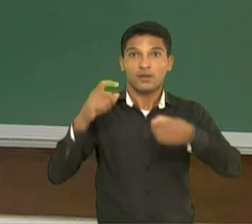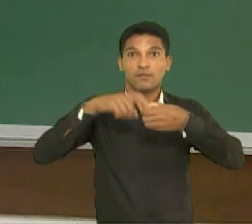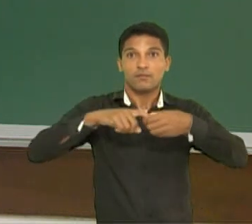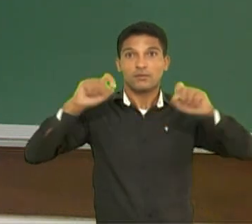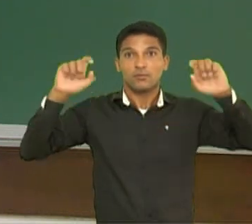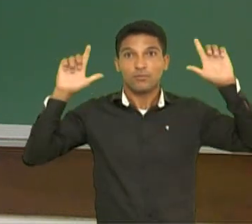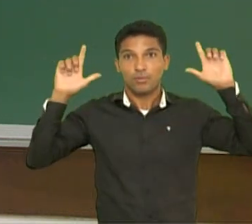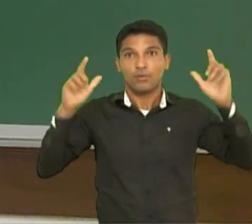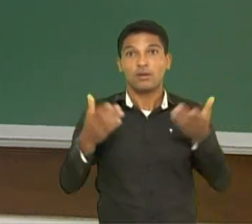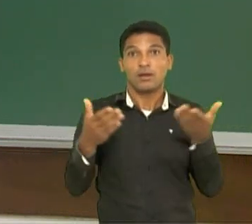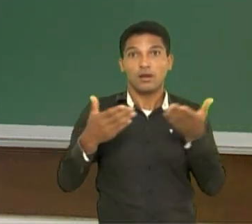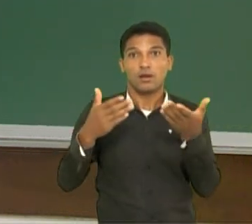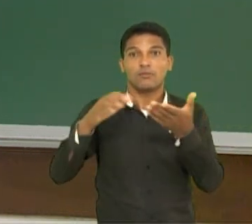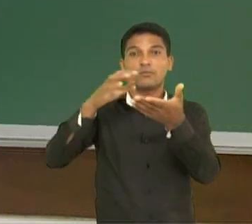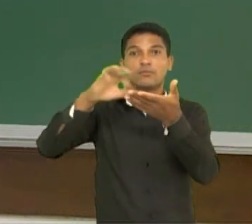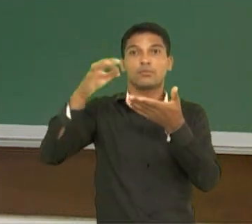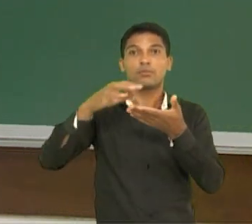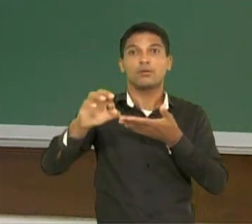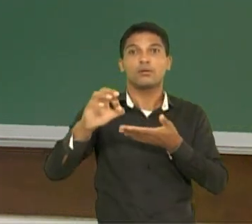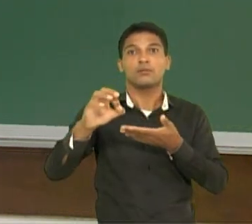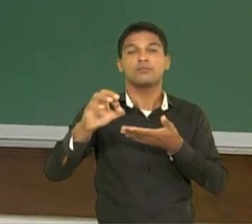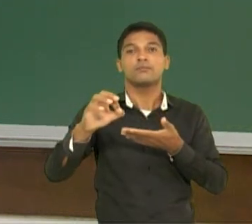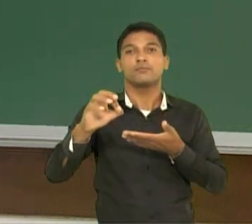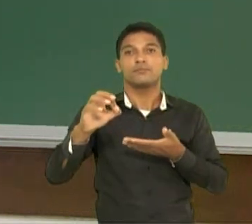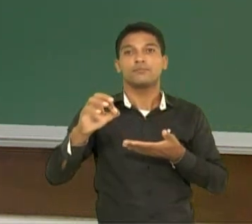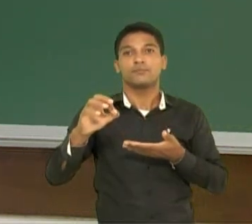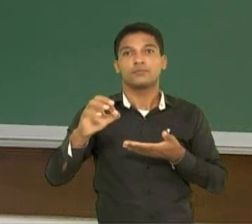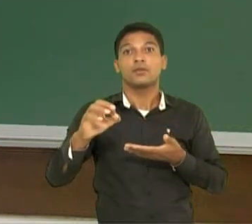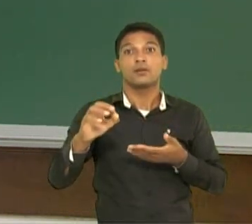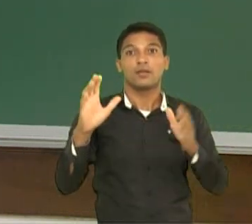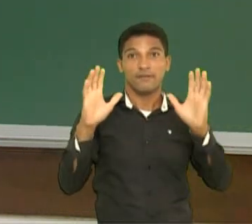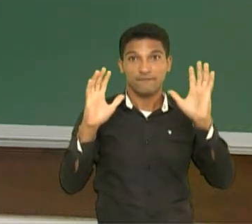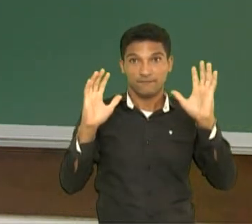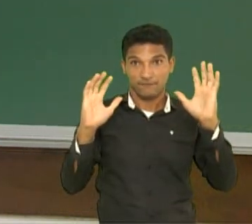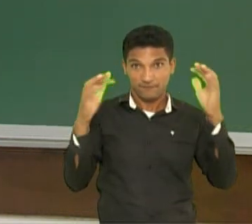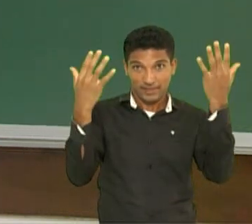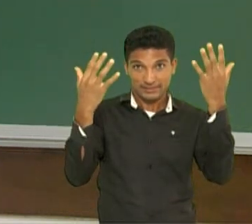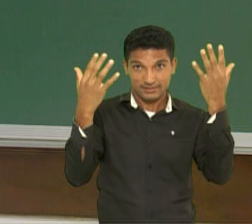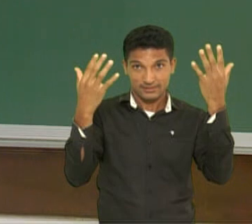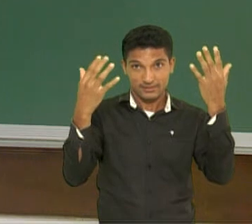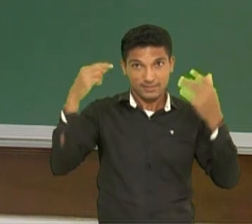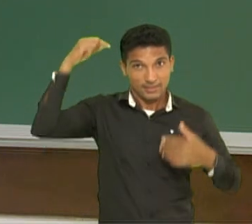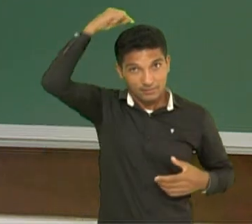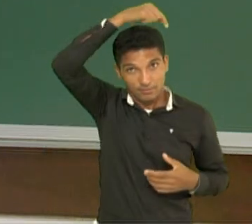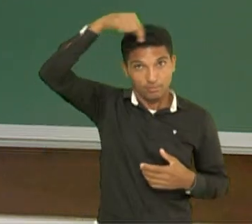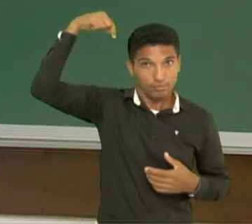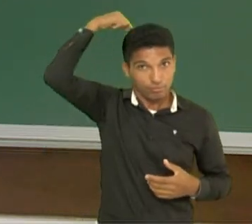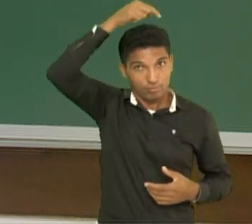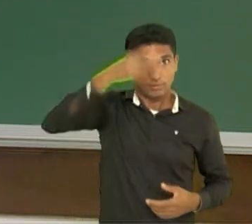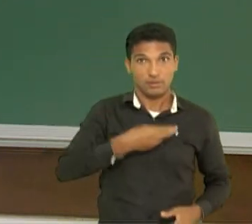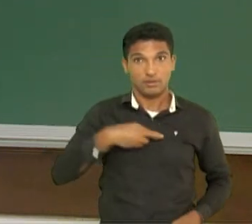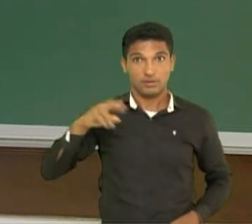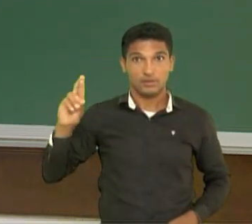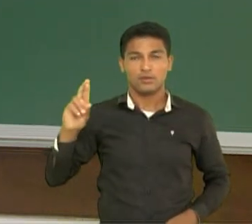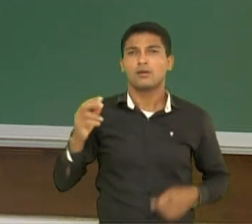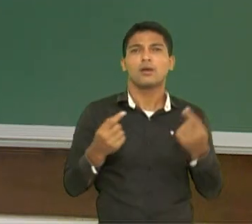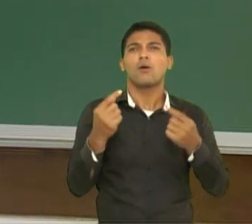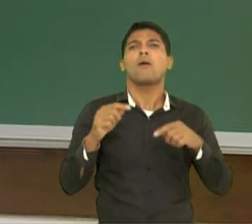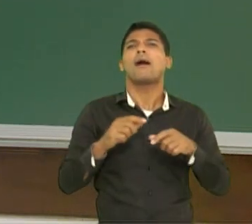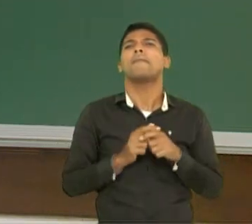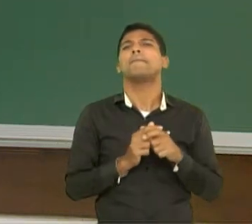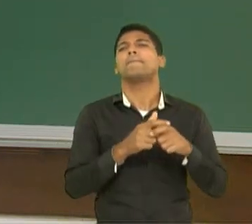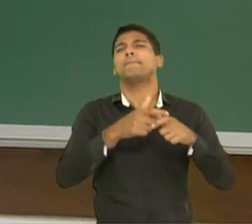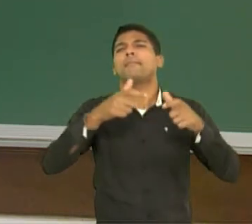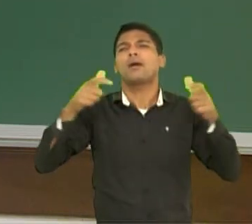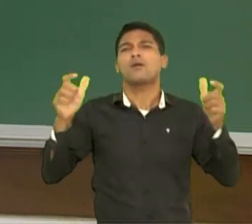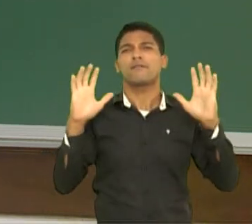Voltamos com a resolução do nosso quiz Ensino Religioso, Festas Religiosas. E aí, qual é a maior festa sagrada